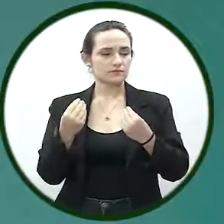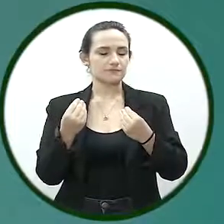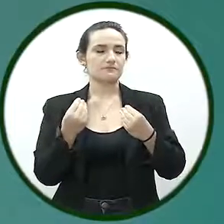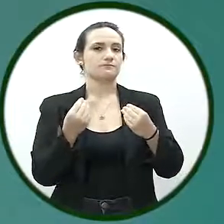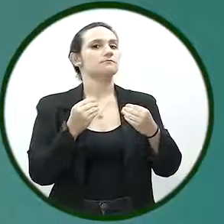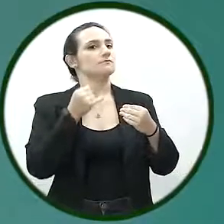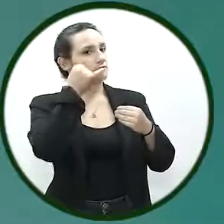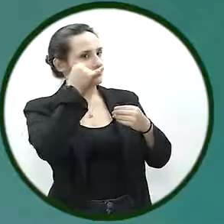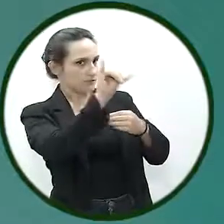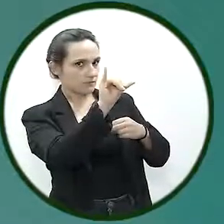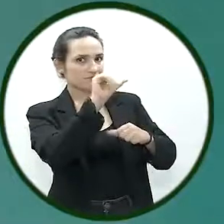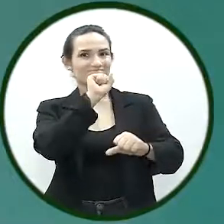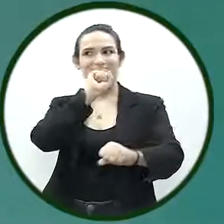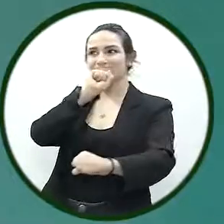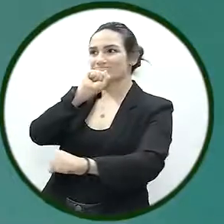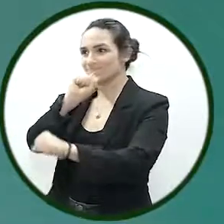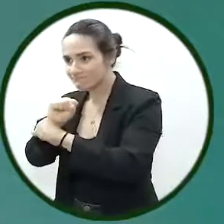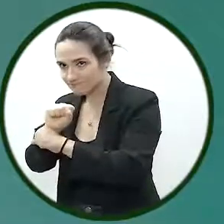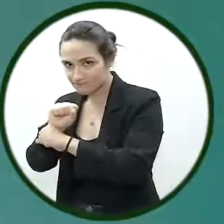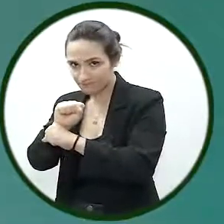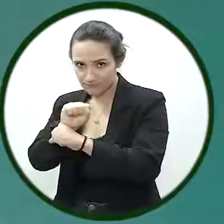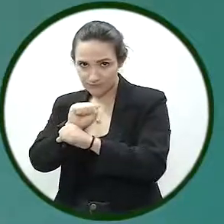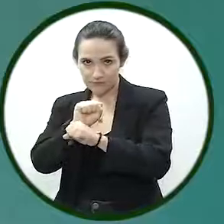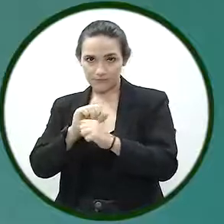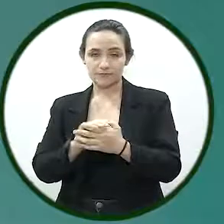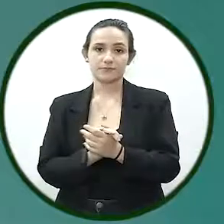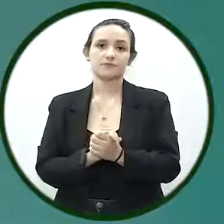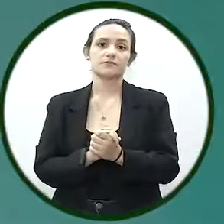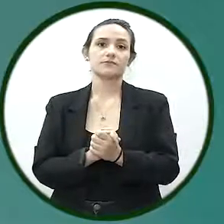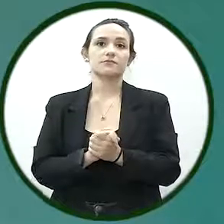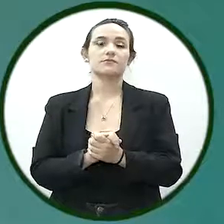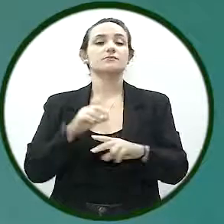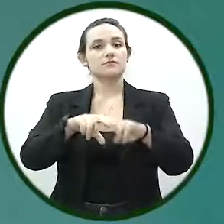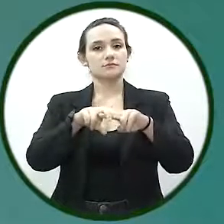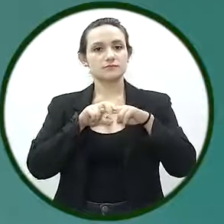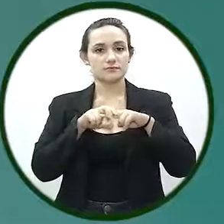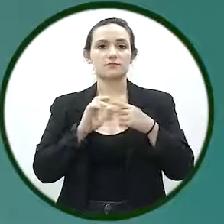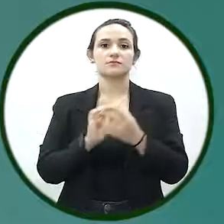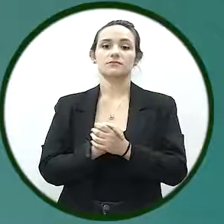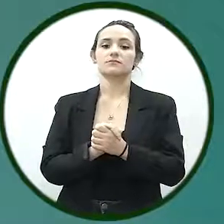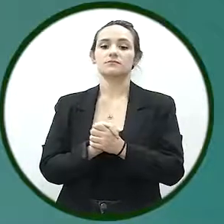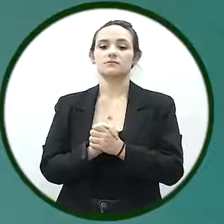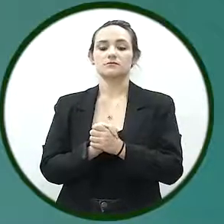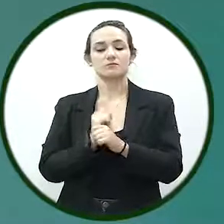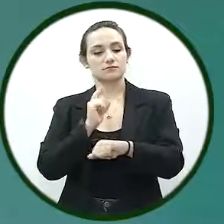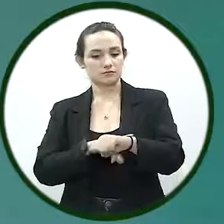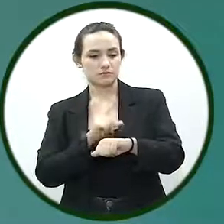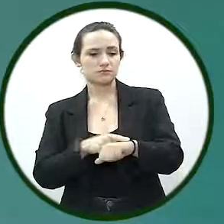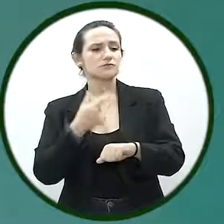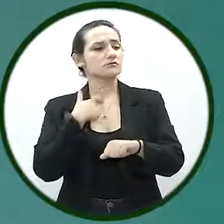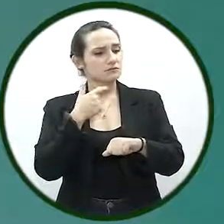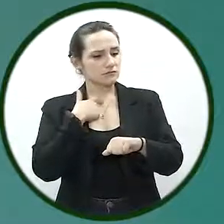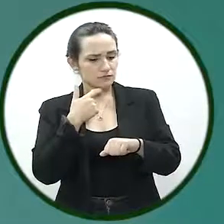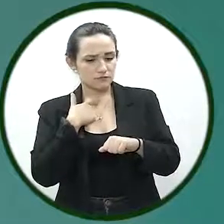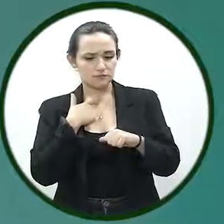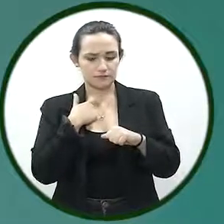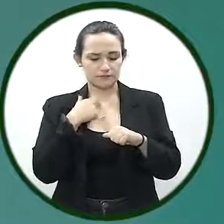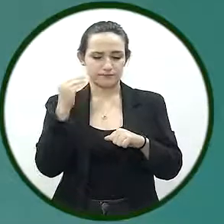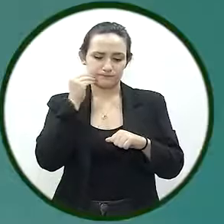que eu observava era o seguinte: enquanto nós íamos trabalhando em